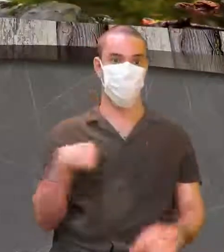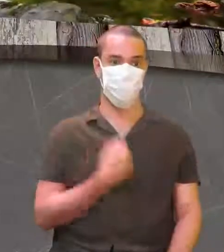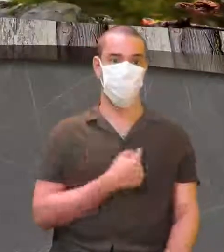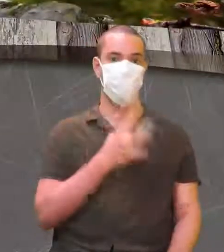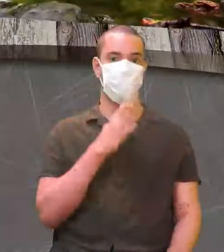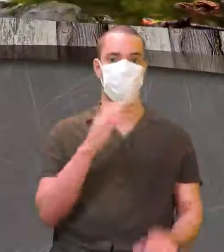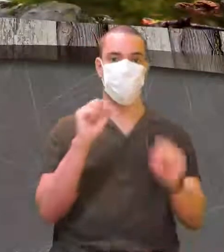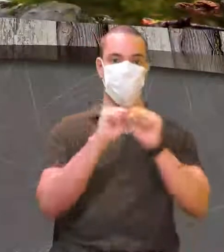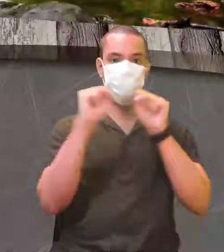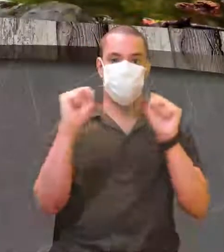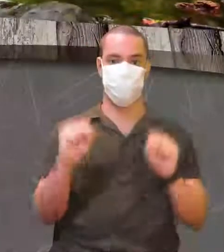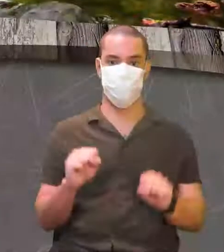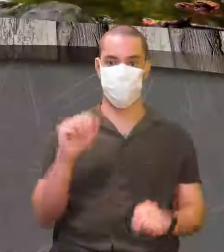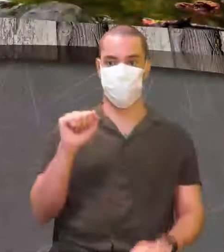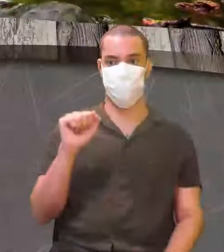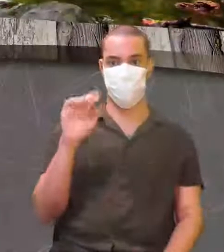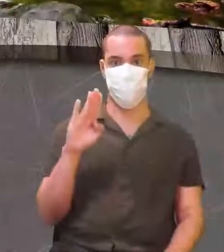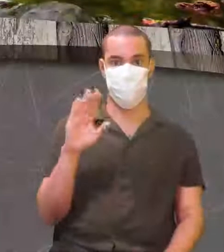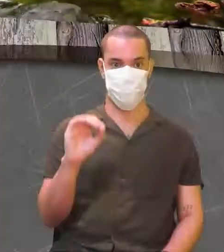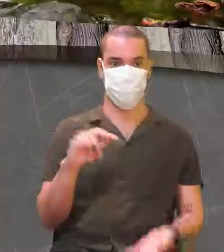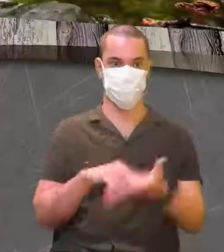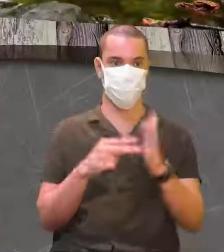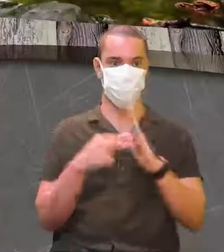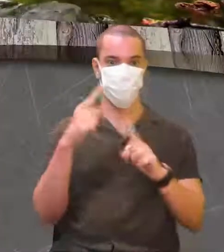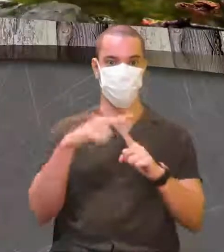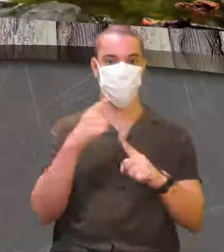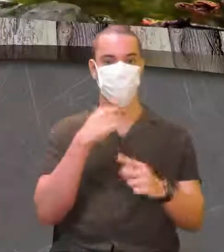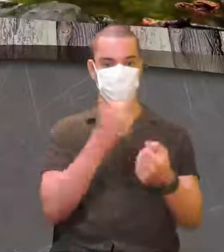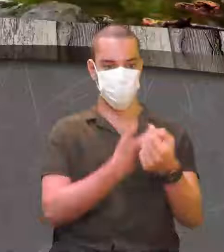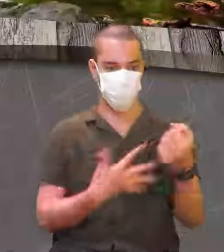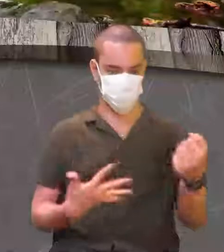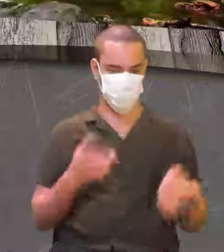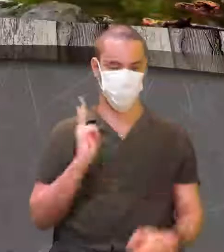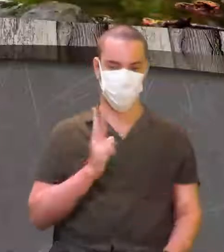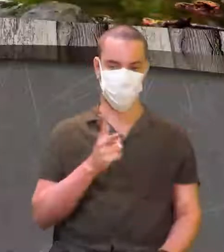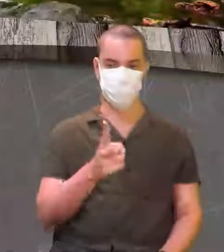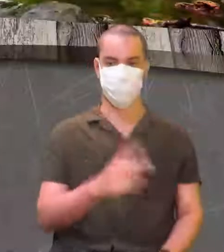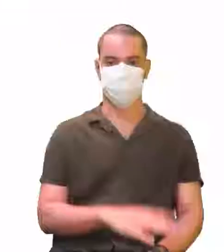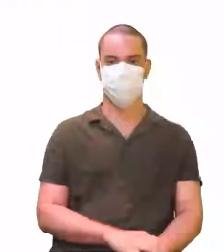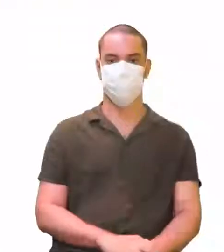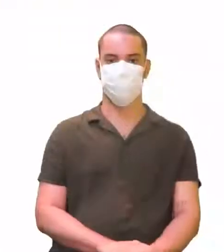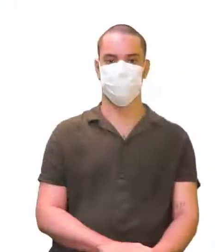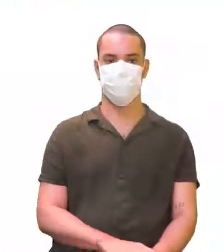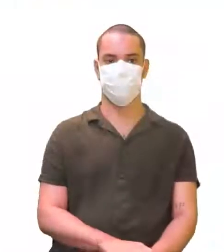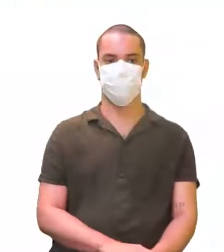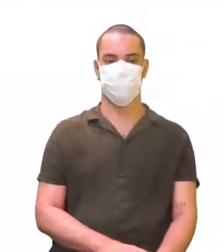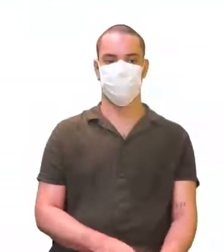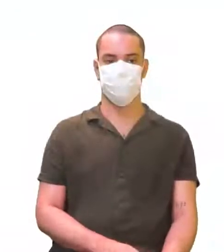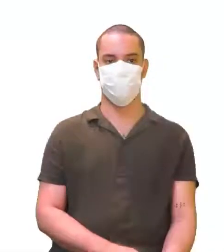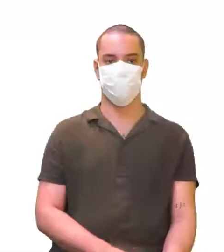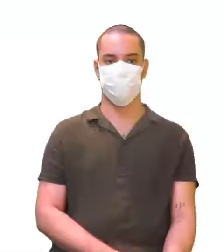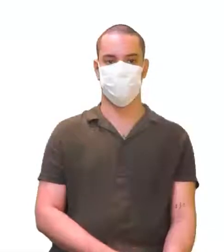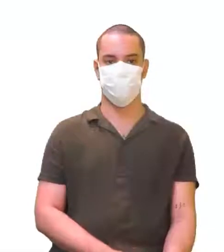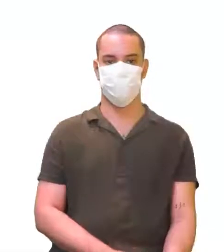como sistema ABO, né? Que são os tipos sanguíneos. Vamos seguindo, então? Olha lá na tela.